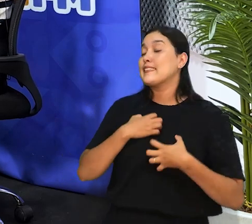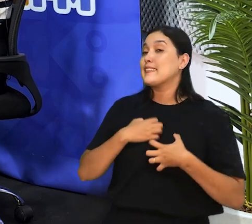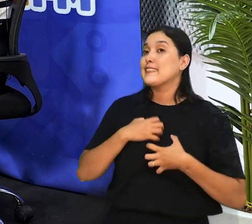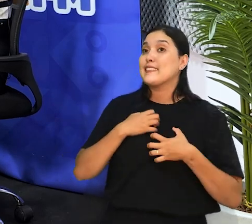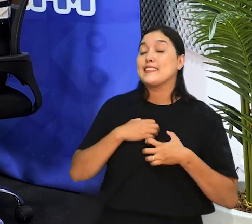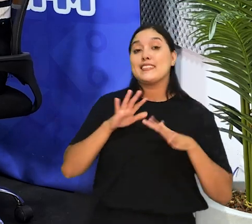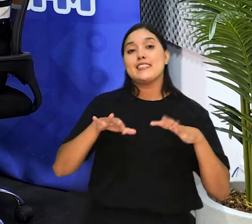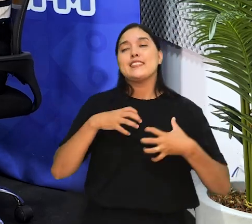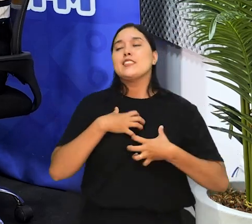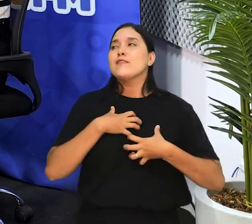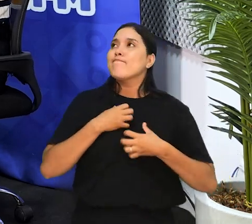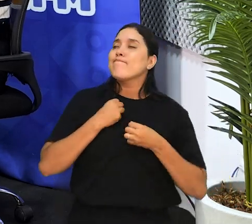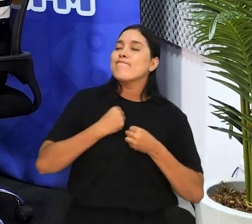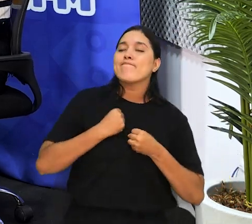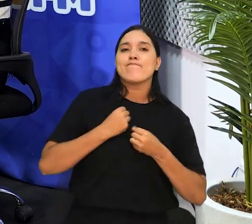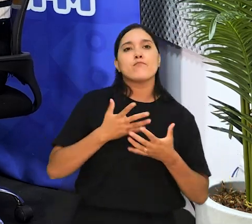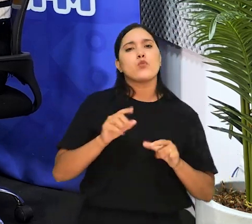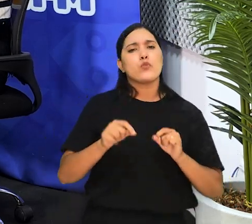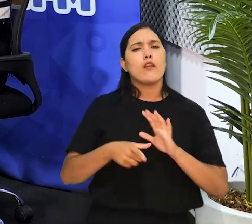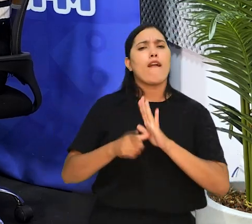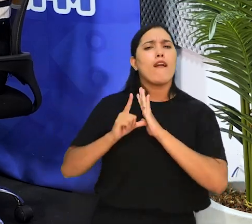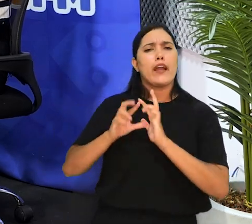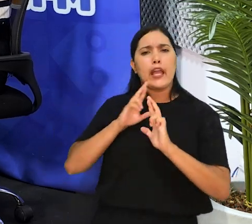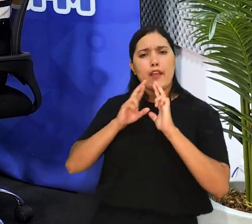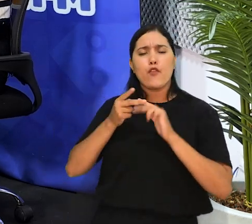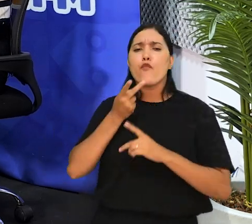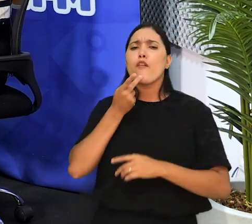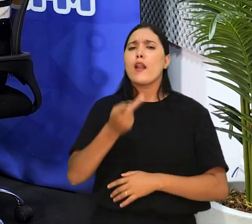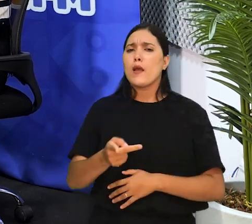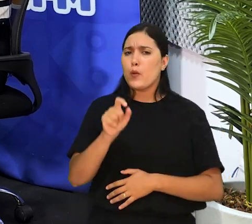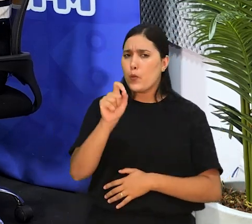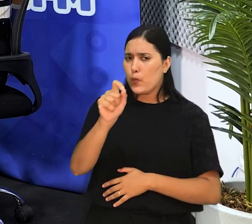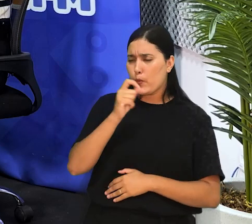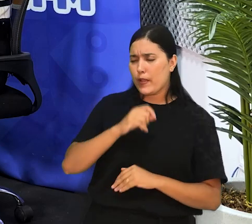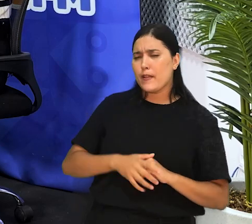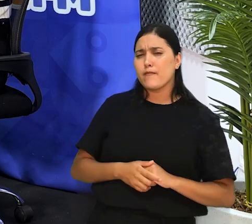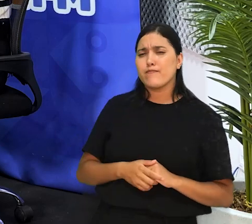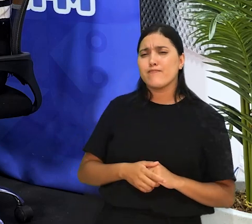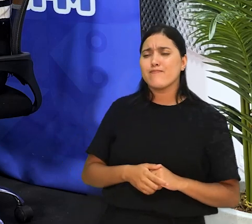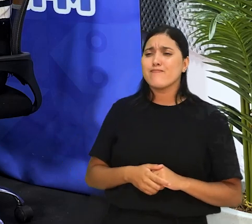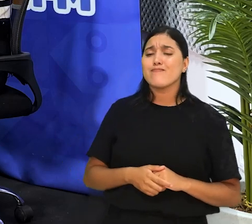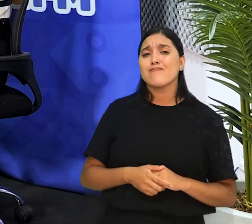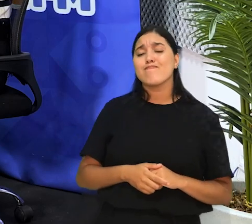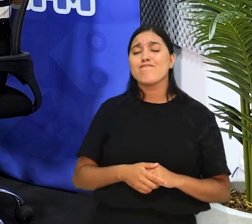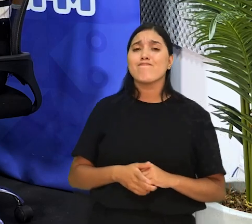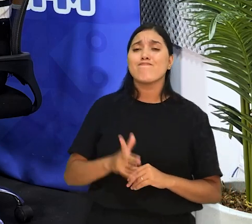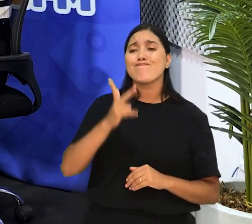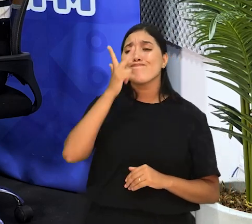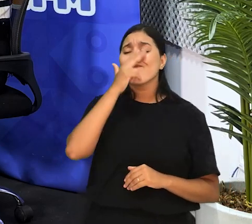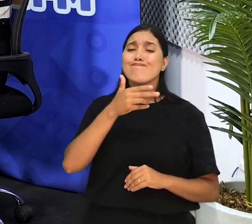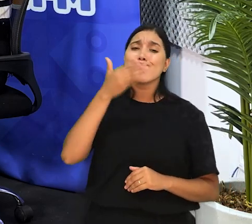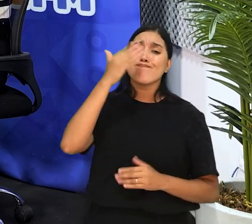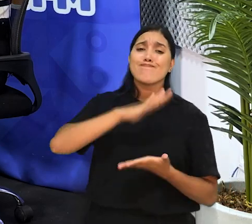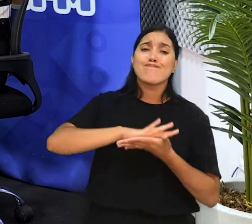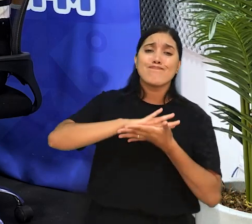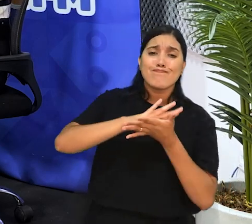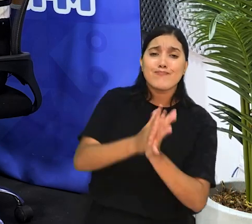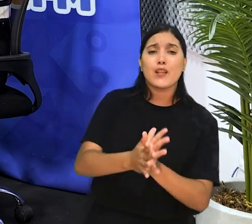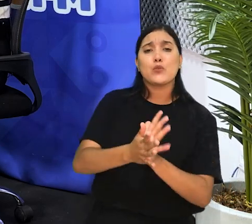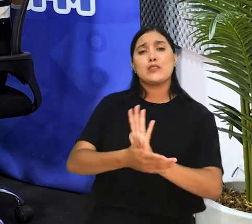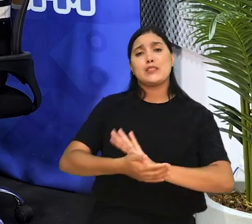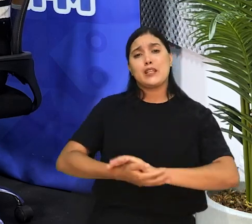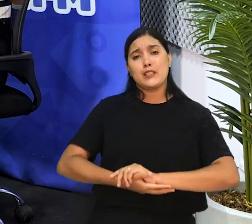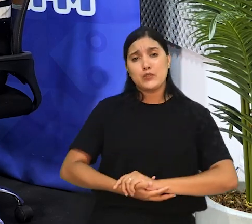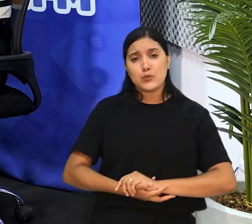fico até chateada, às vezes isso me dói, sabe? Como eu falei na entrevista anterior, faz referência a um preconceito, né?